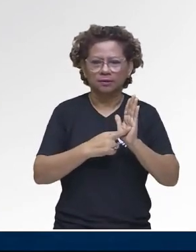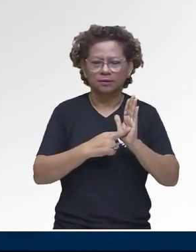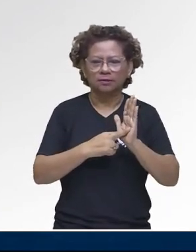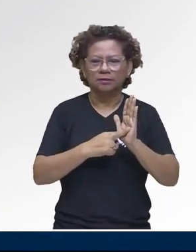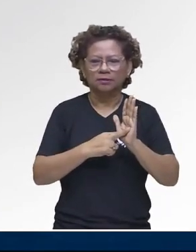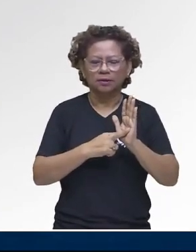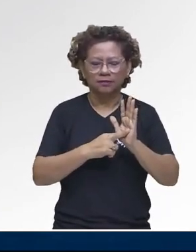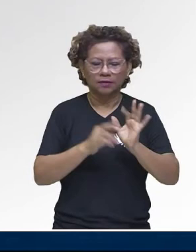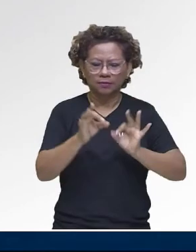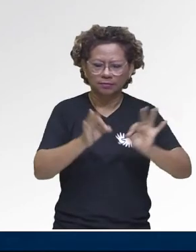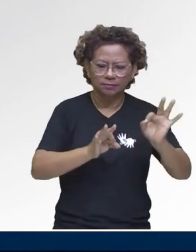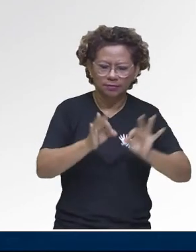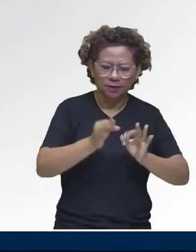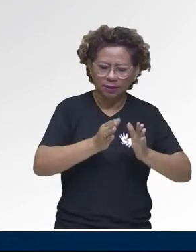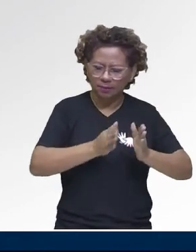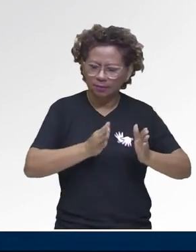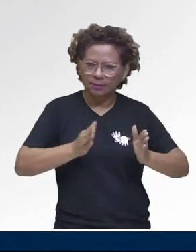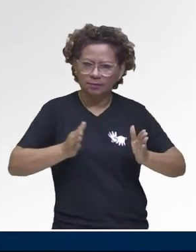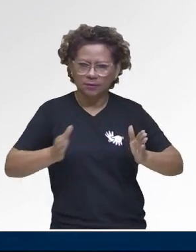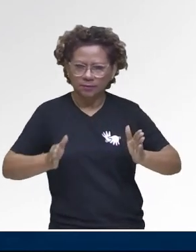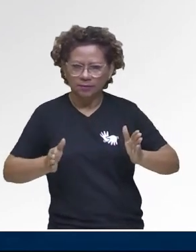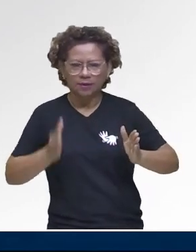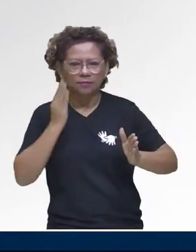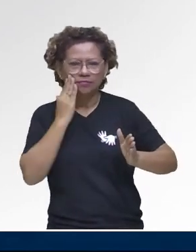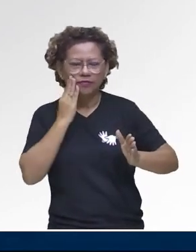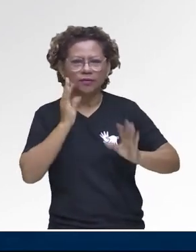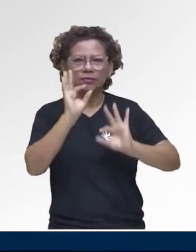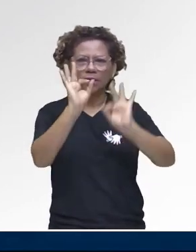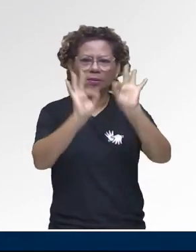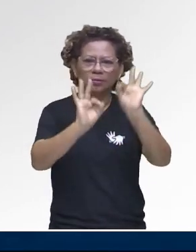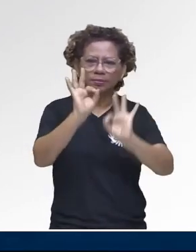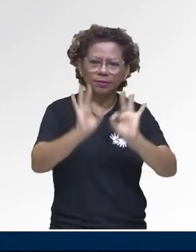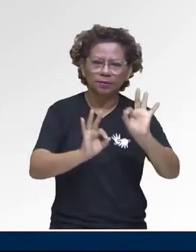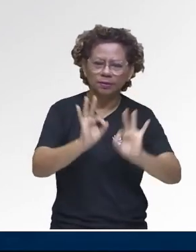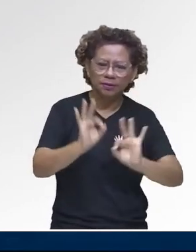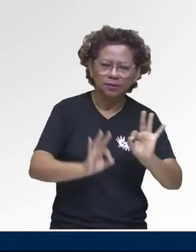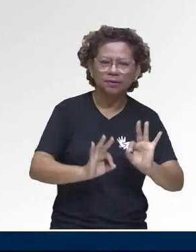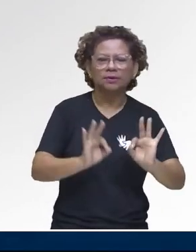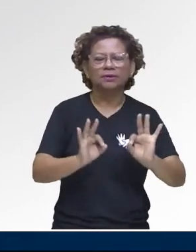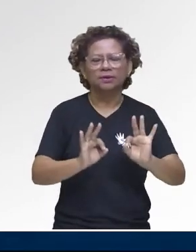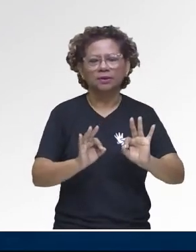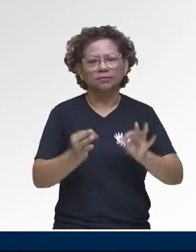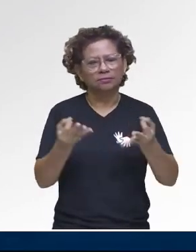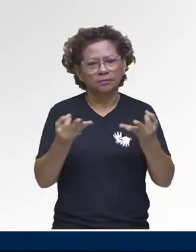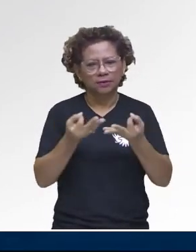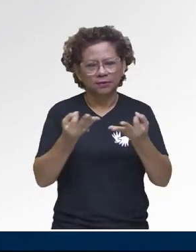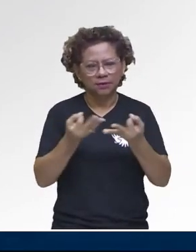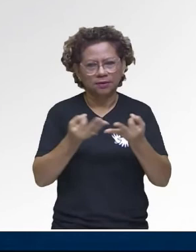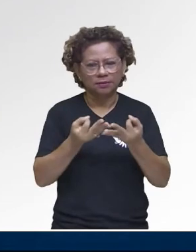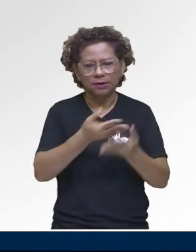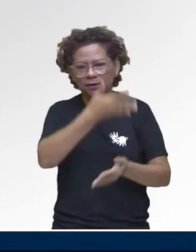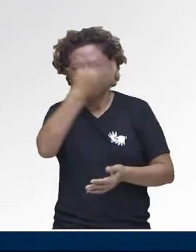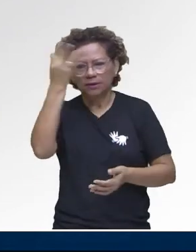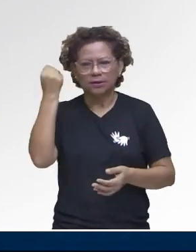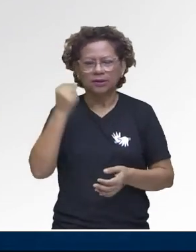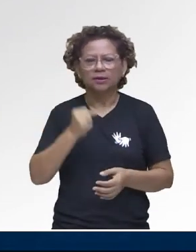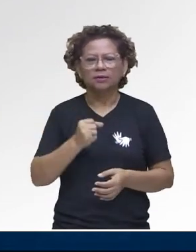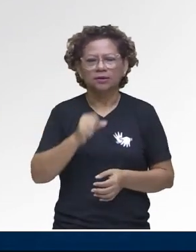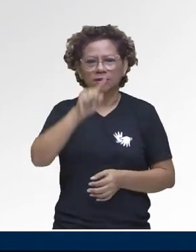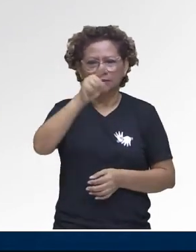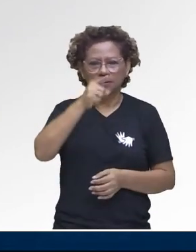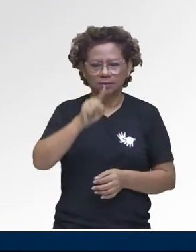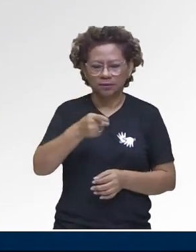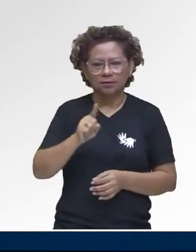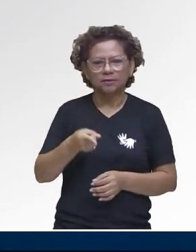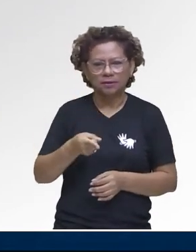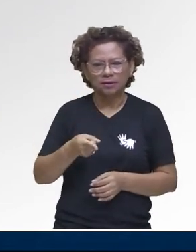cada um desses valores na casa dos décimos, dos centésimos e dos milésimos, ou seja, da parte decimal, assim como da parte